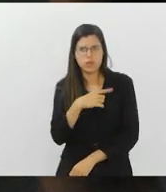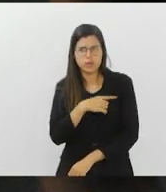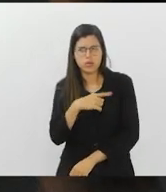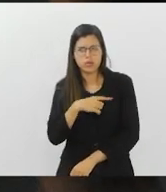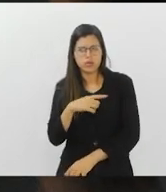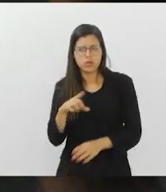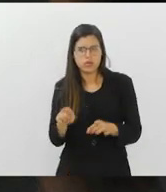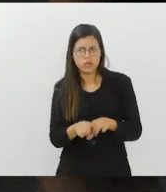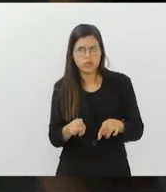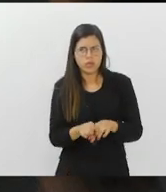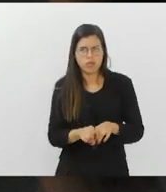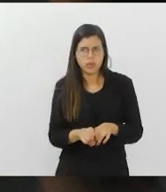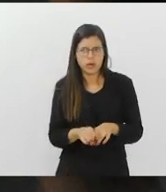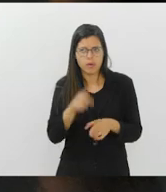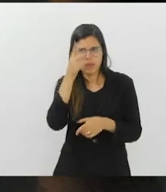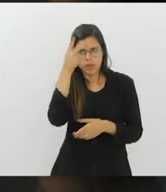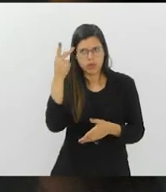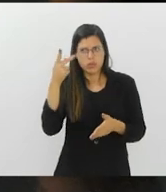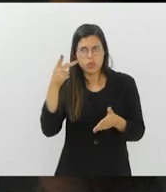estado.